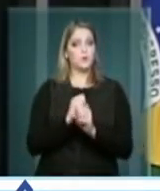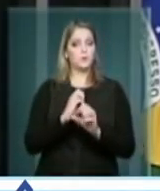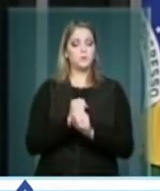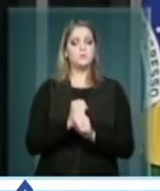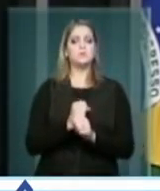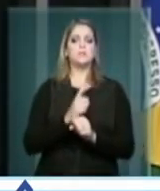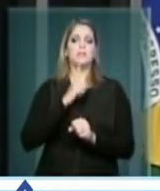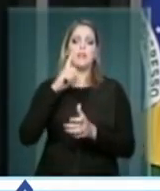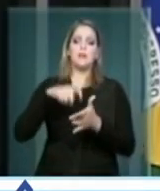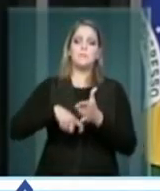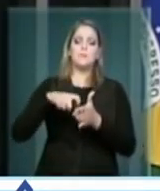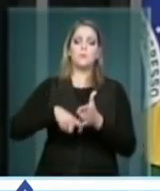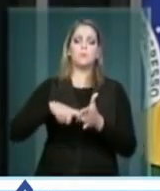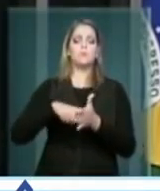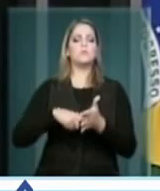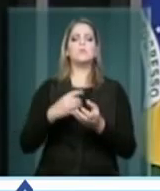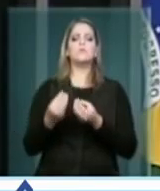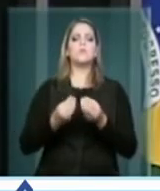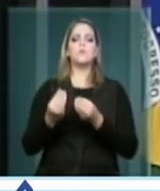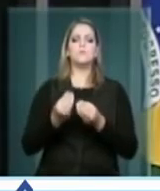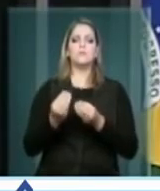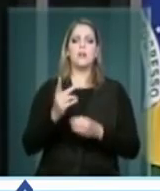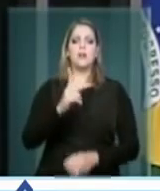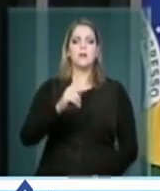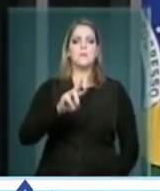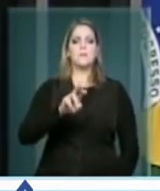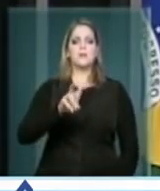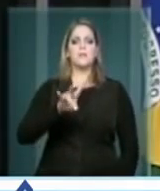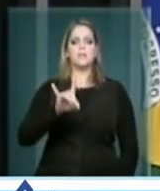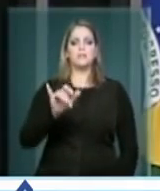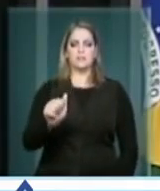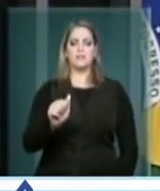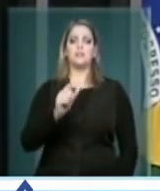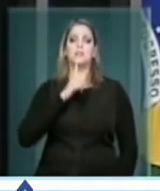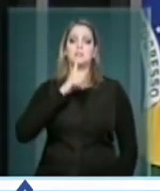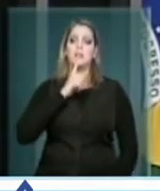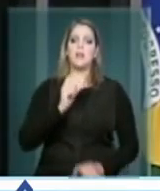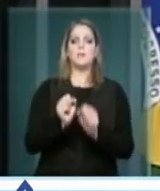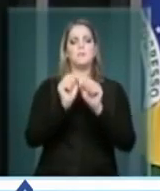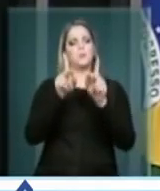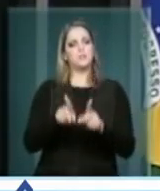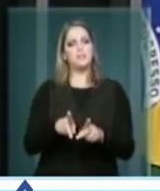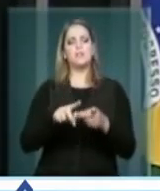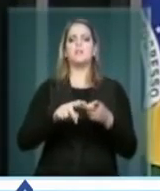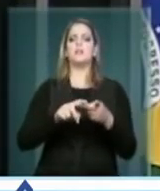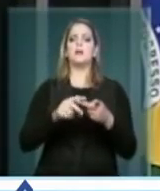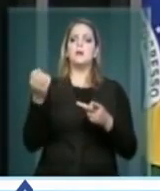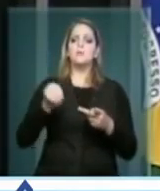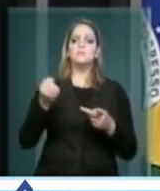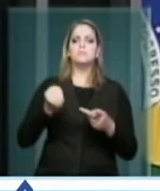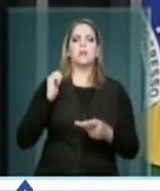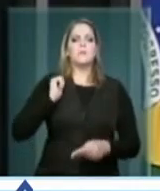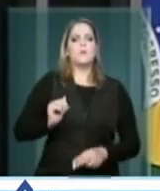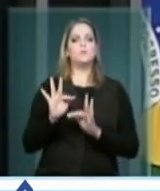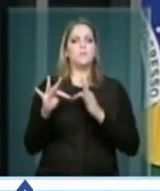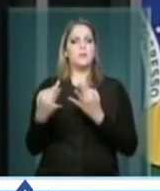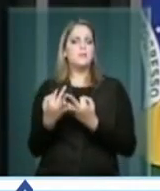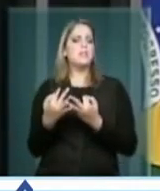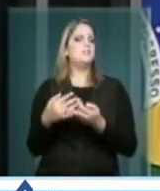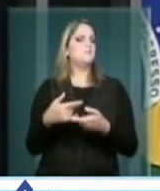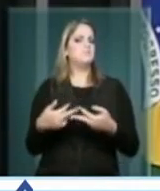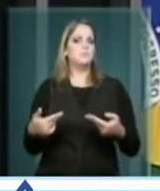dos impostos e aplicados na Previdência Social, seja como a forma de aposentadoria ou benefícios como o Bolsa Família, foram,